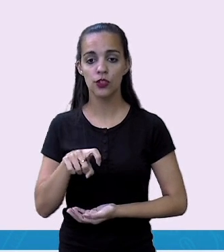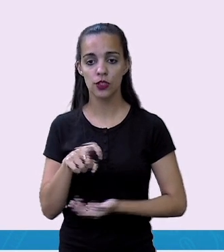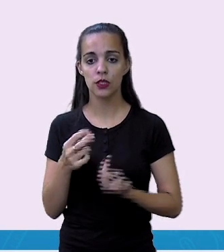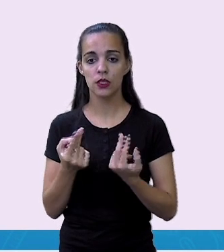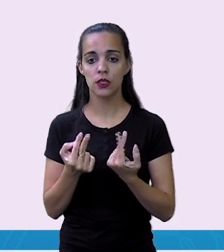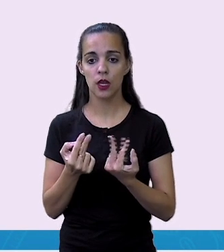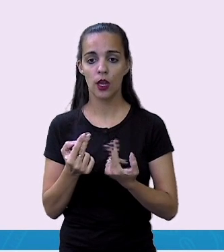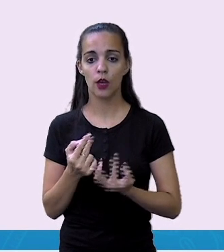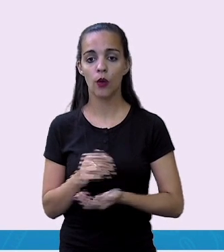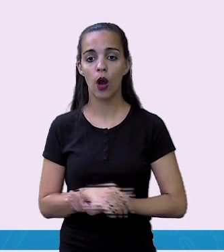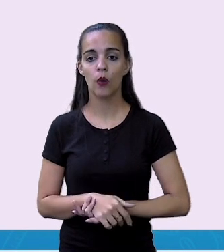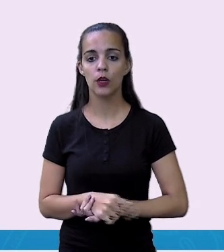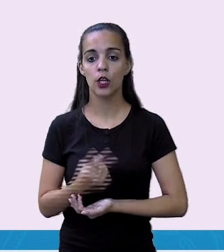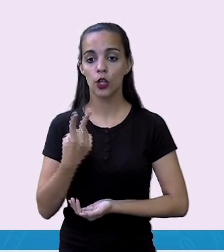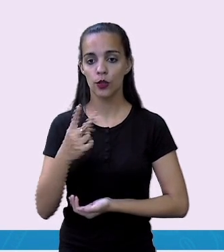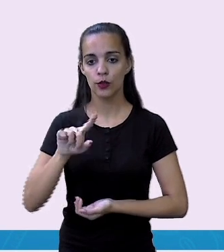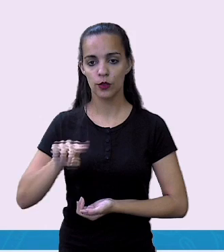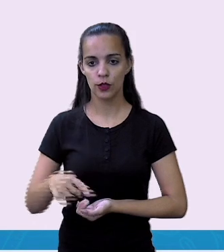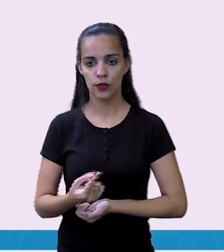aproximadamente